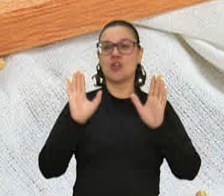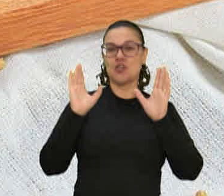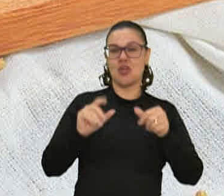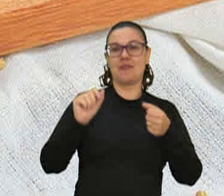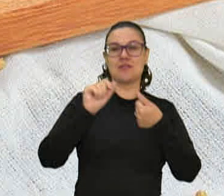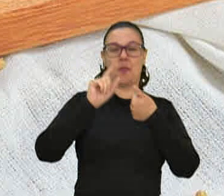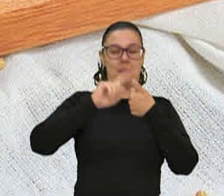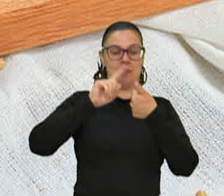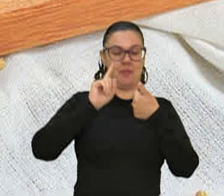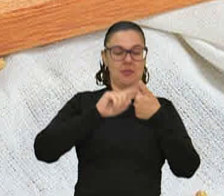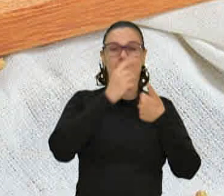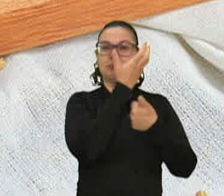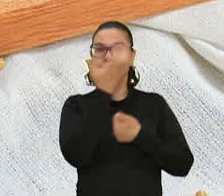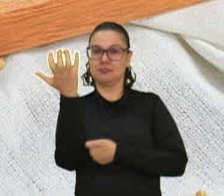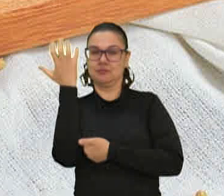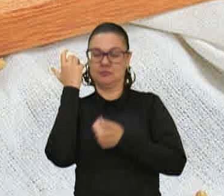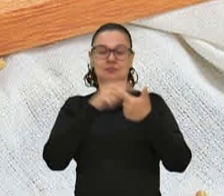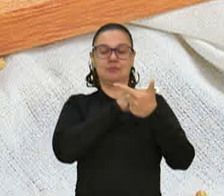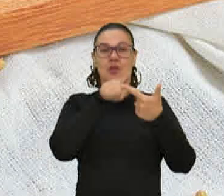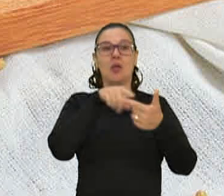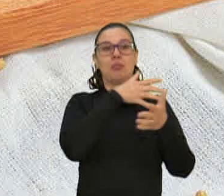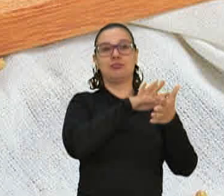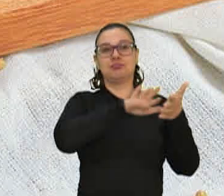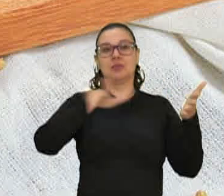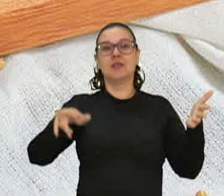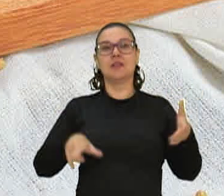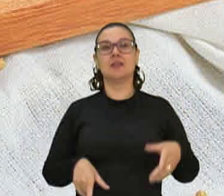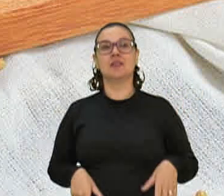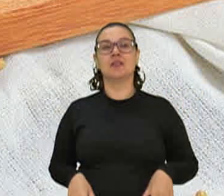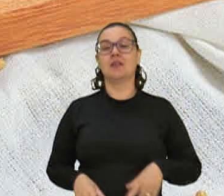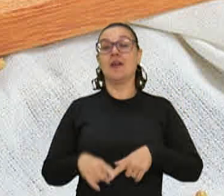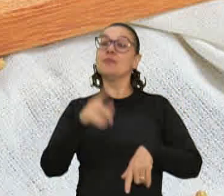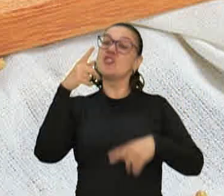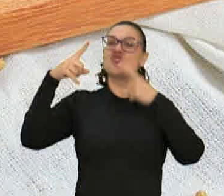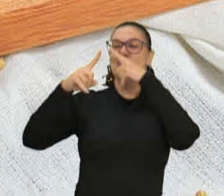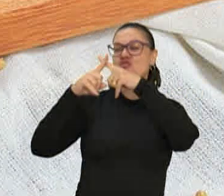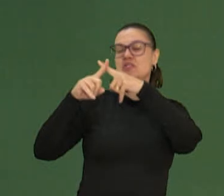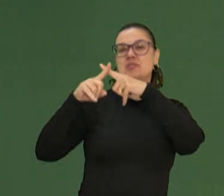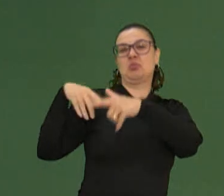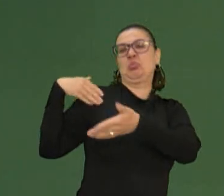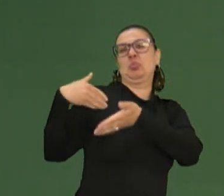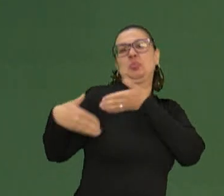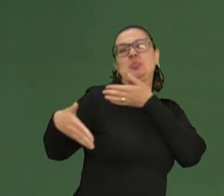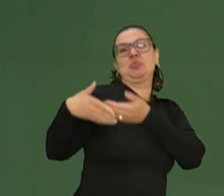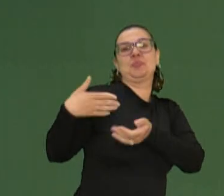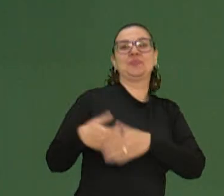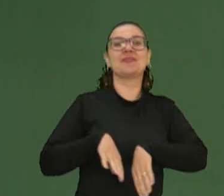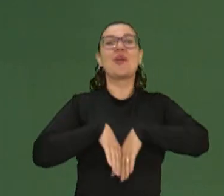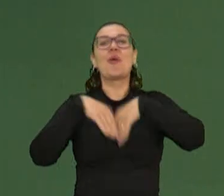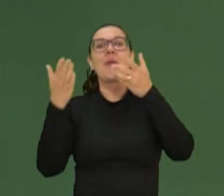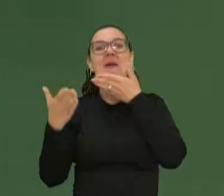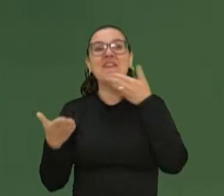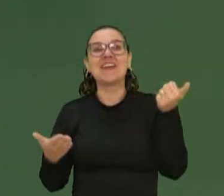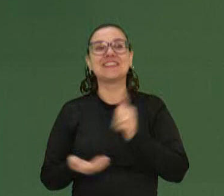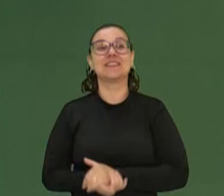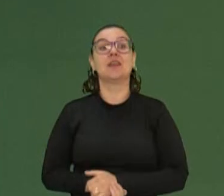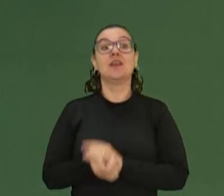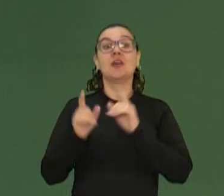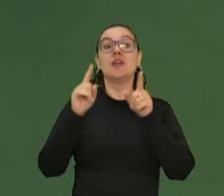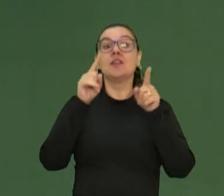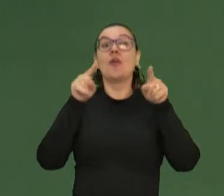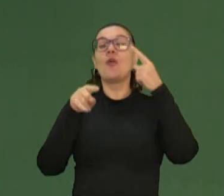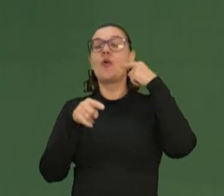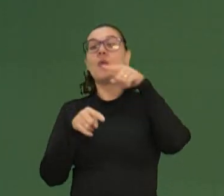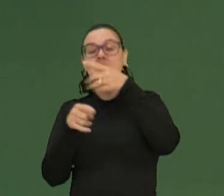parte 1 da botânica, parte 2, é tanta parte que eu resolvi chamar de parte X. Fica mais fácil, né? Olha só quantos